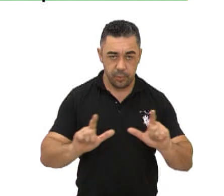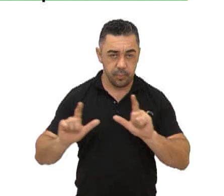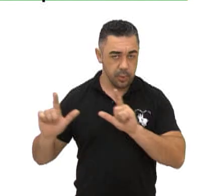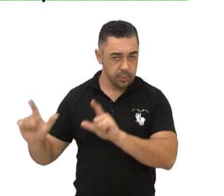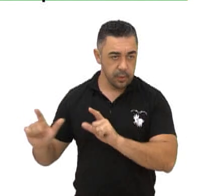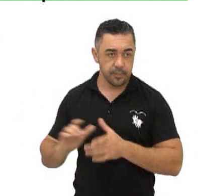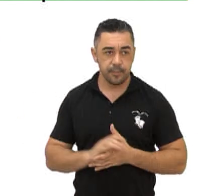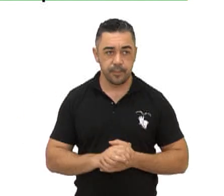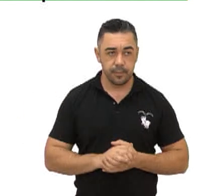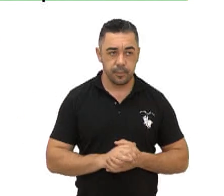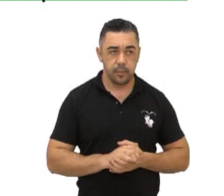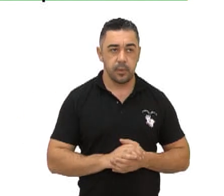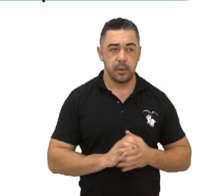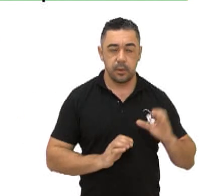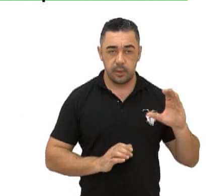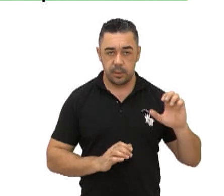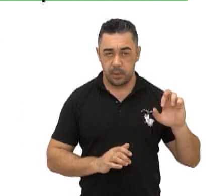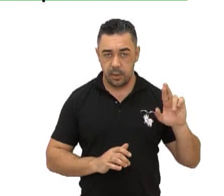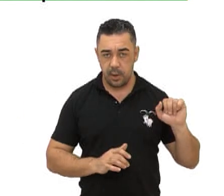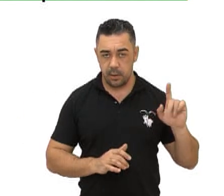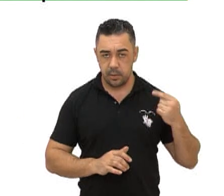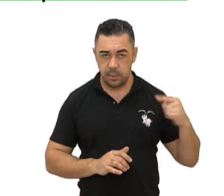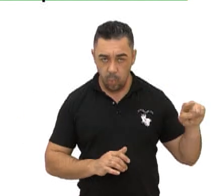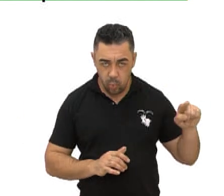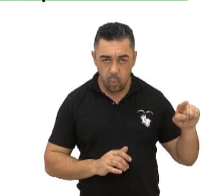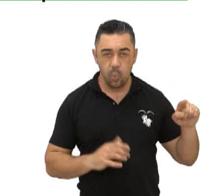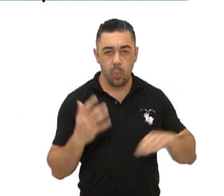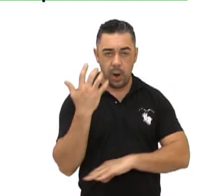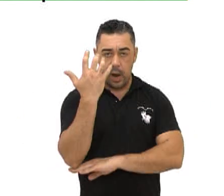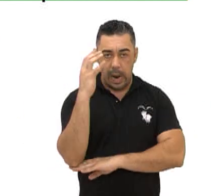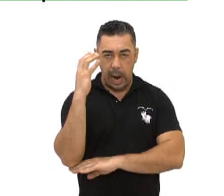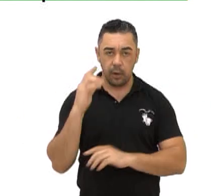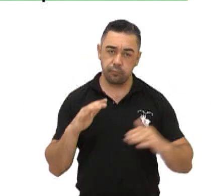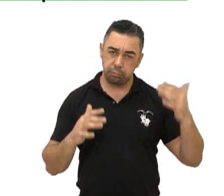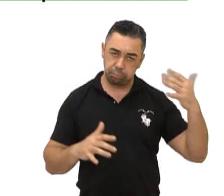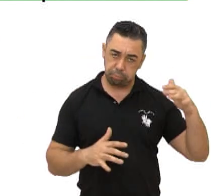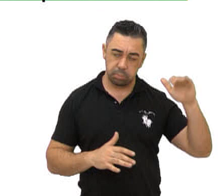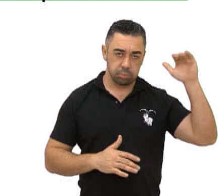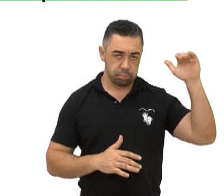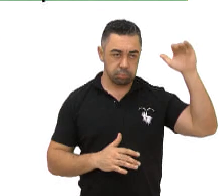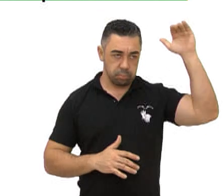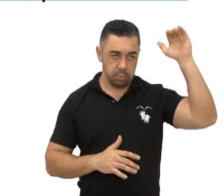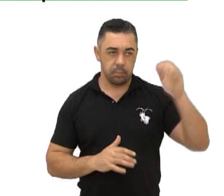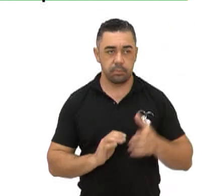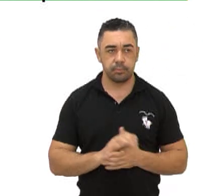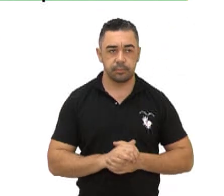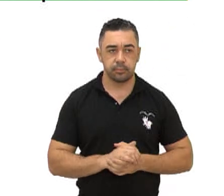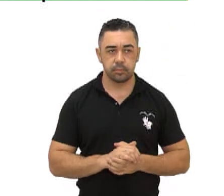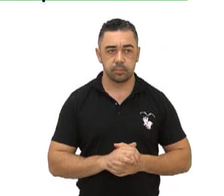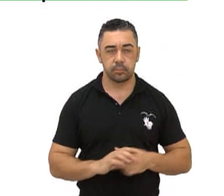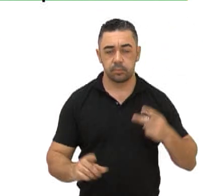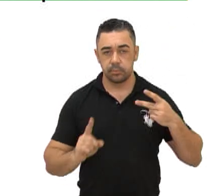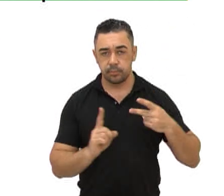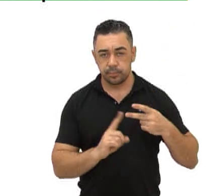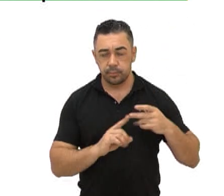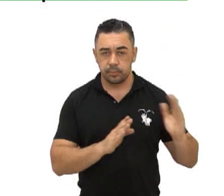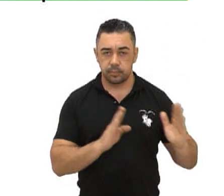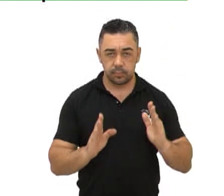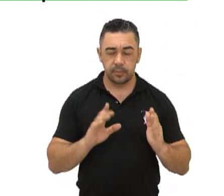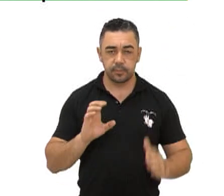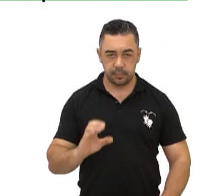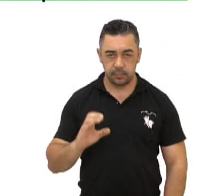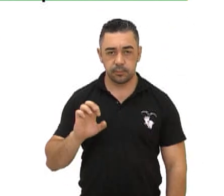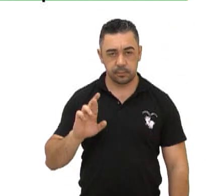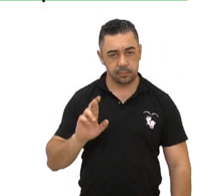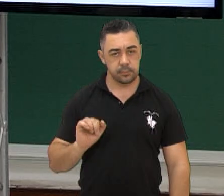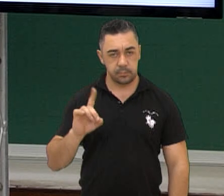tá? A gente tem o cerradão com árvores de porte médio e alto, né? Bem legal de ver também. O cerrado,